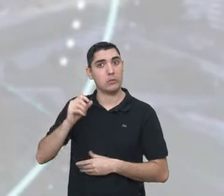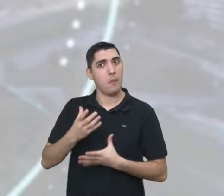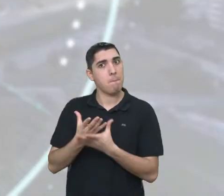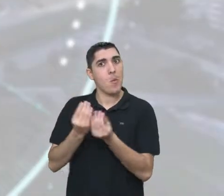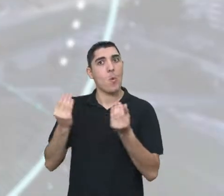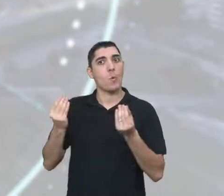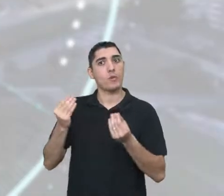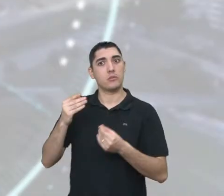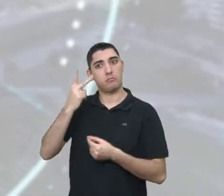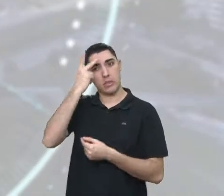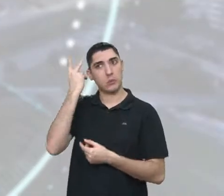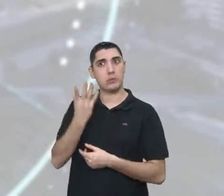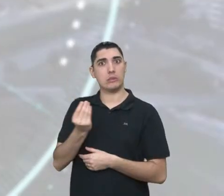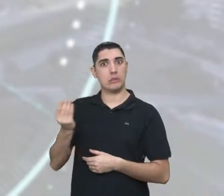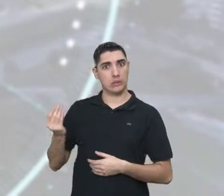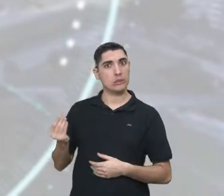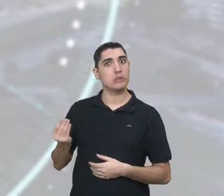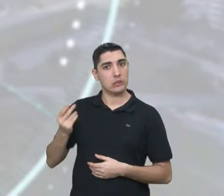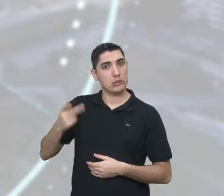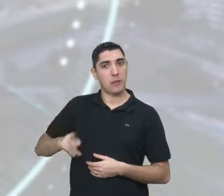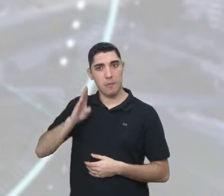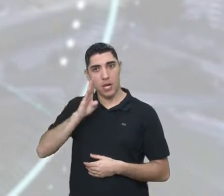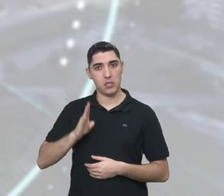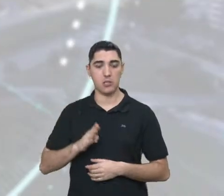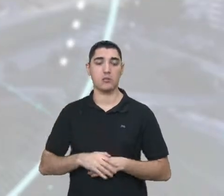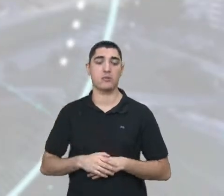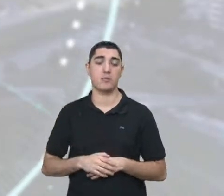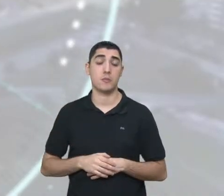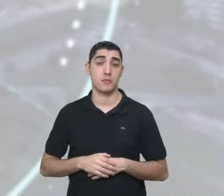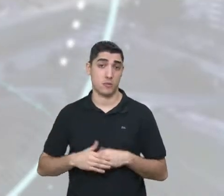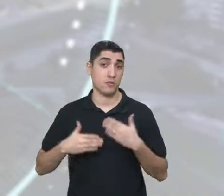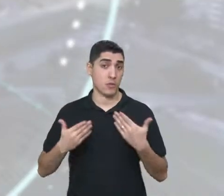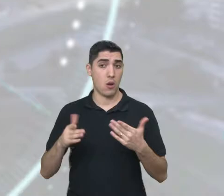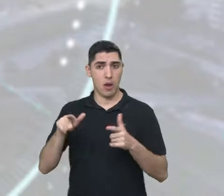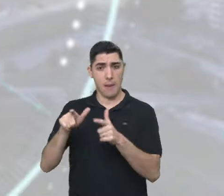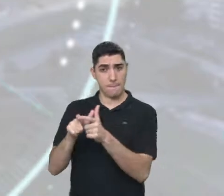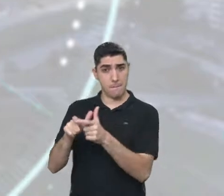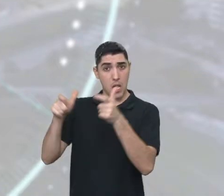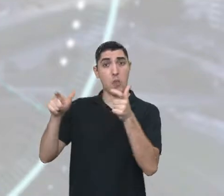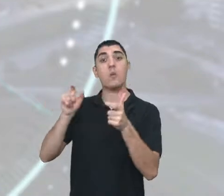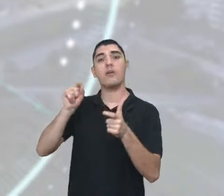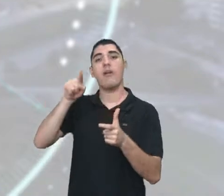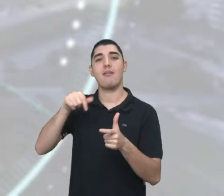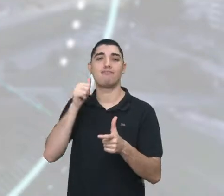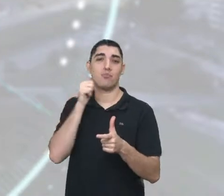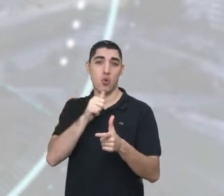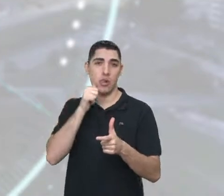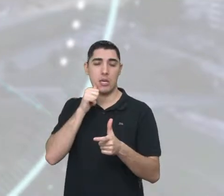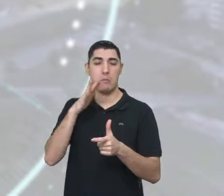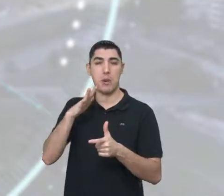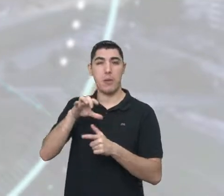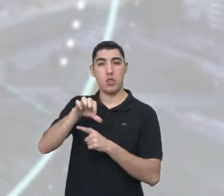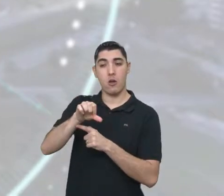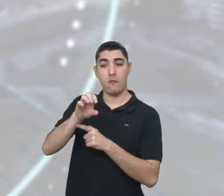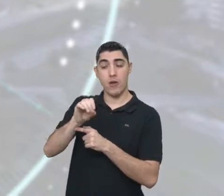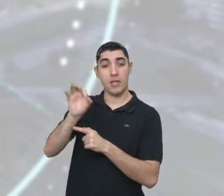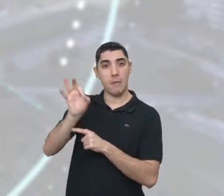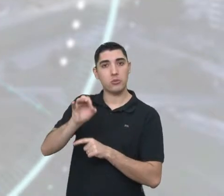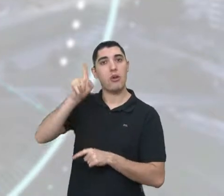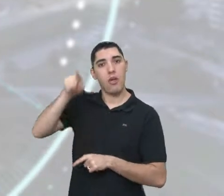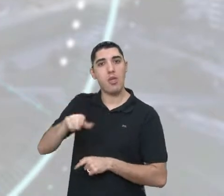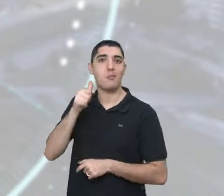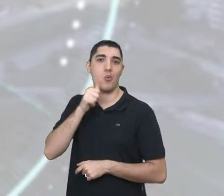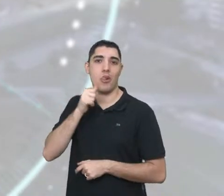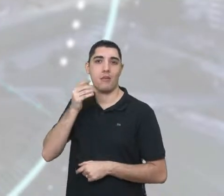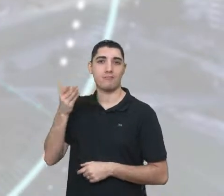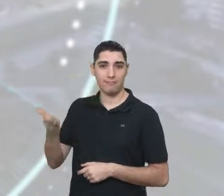número bem expressivo. E a maior parte dessas pessoas são mulheres, né? Cerca de